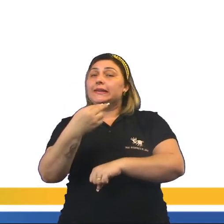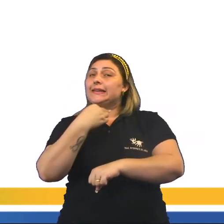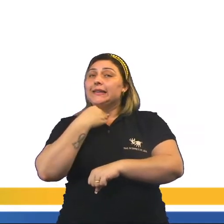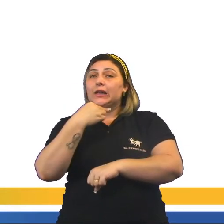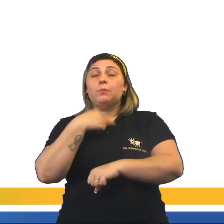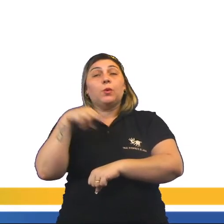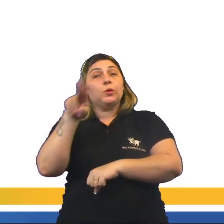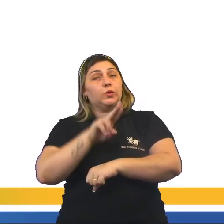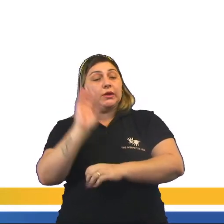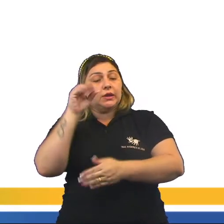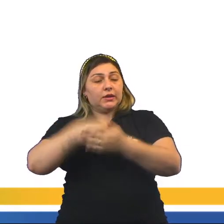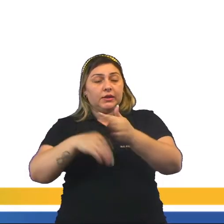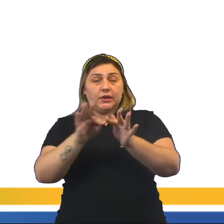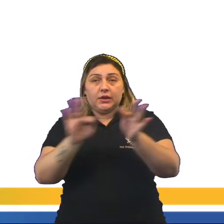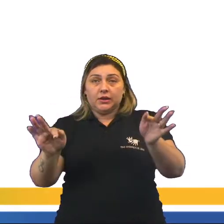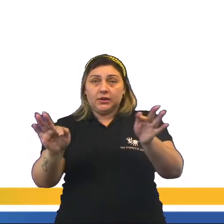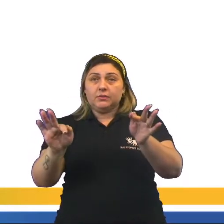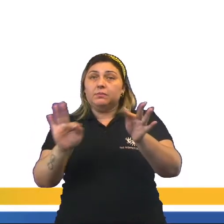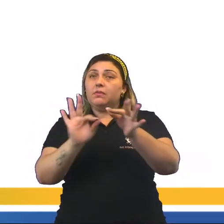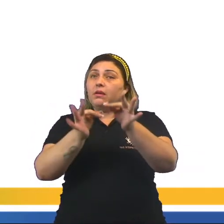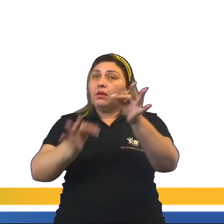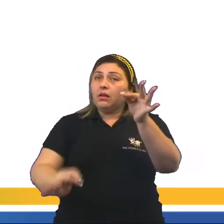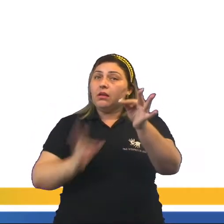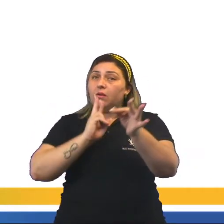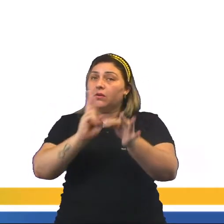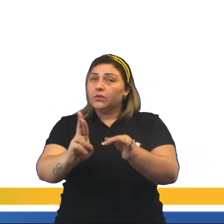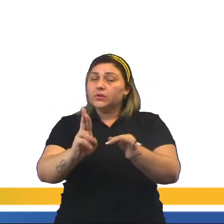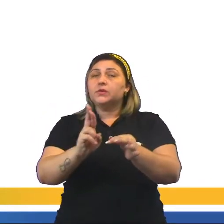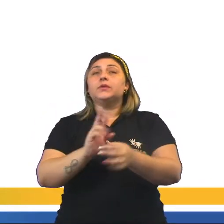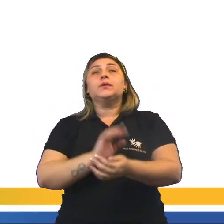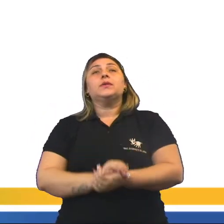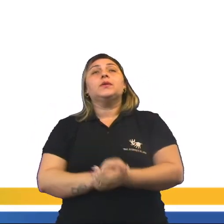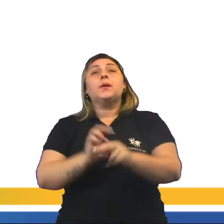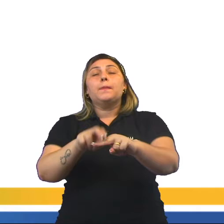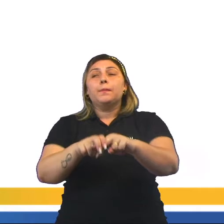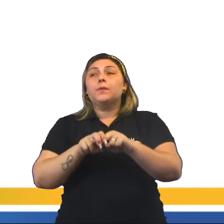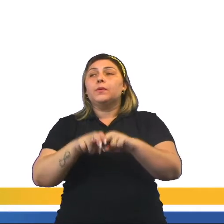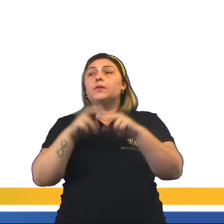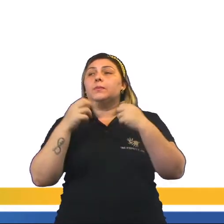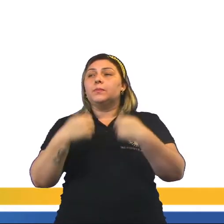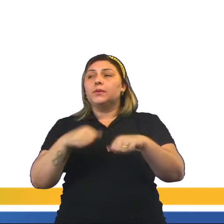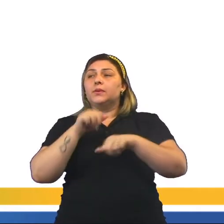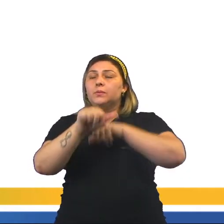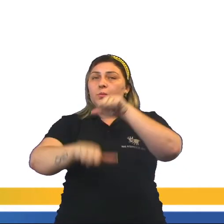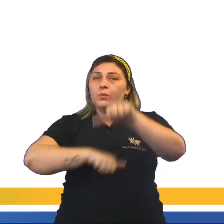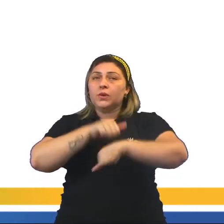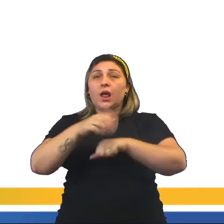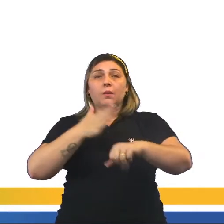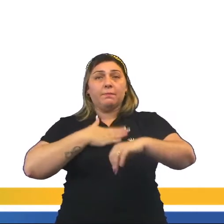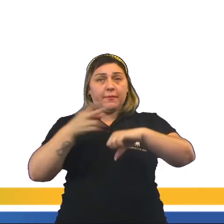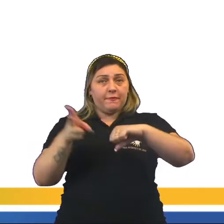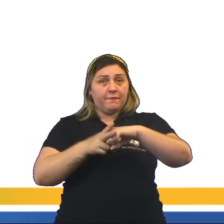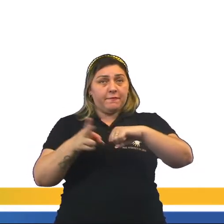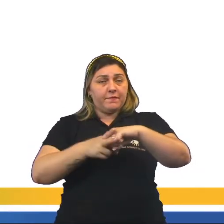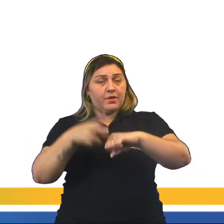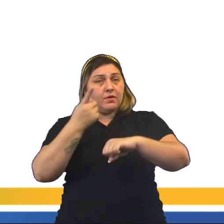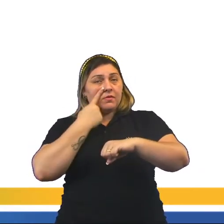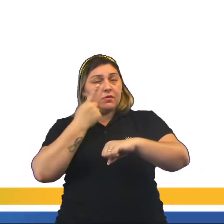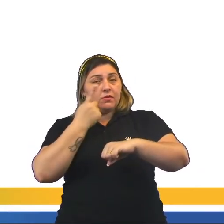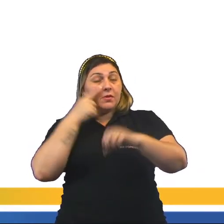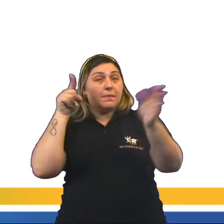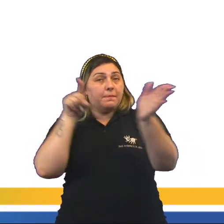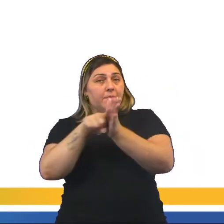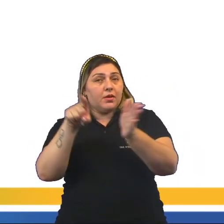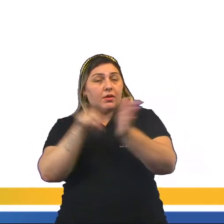pode aparecer na resposta longa afirmativa, tá? Por isso, eu preciso fazer uma alteração no meu verbo. Observou que lá